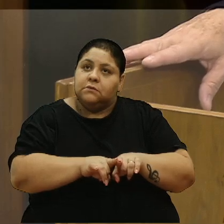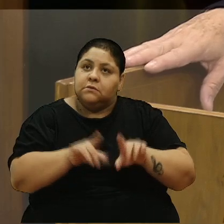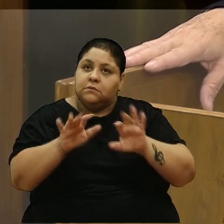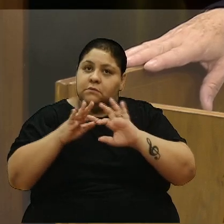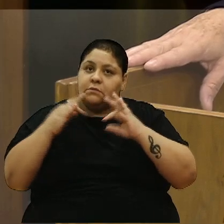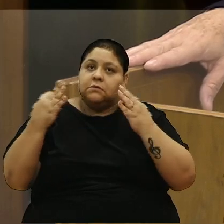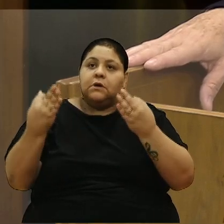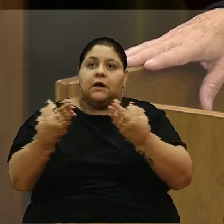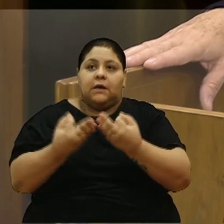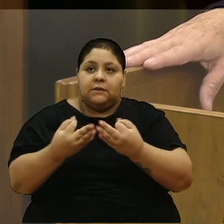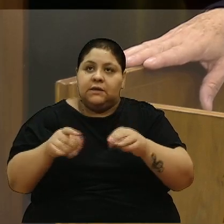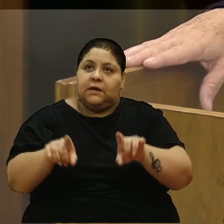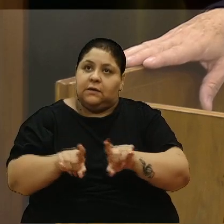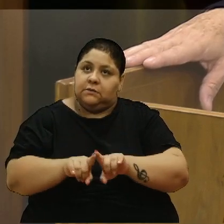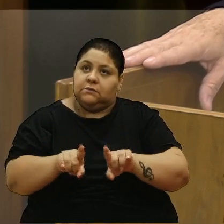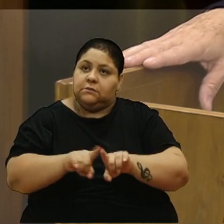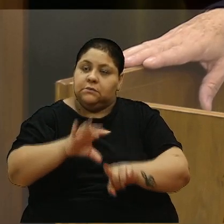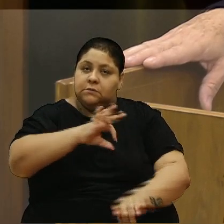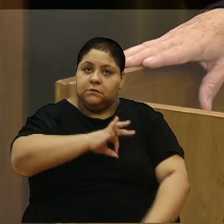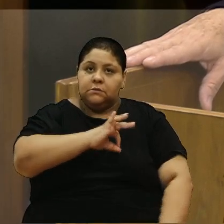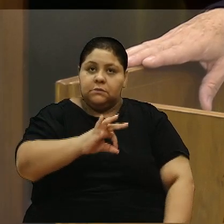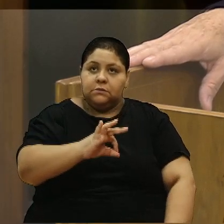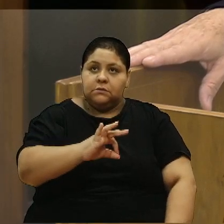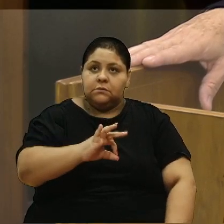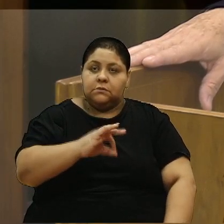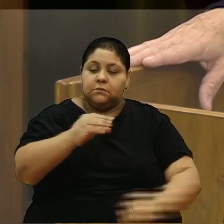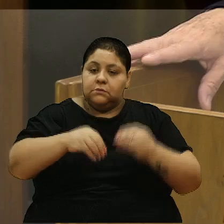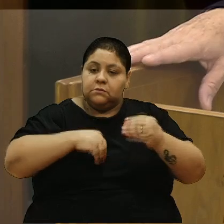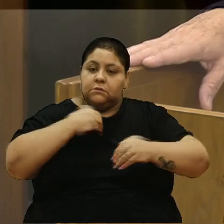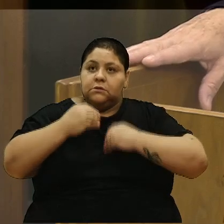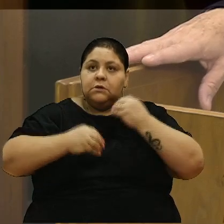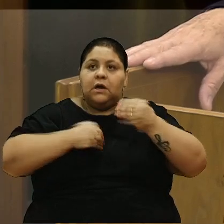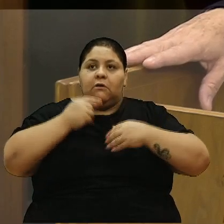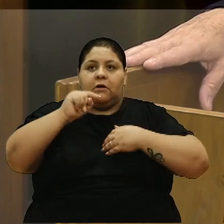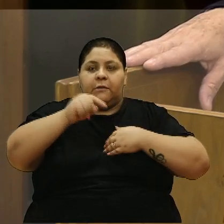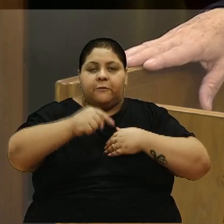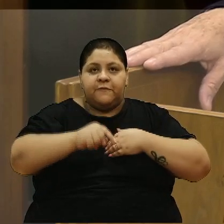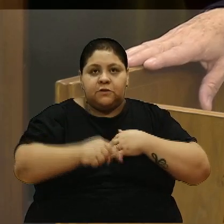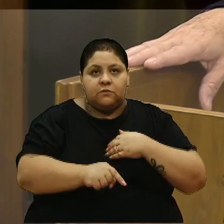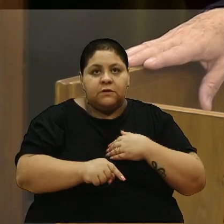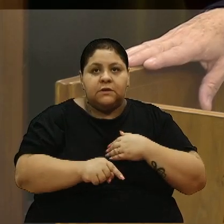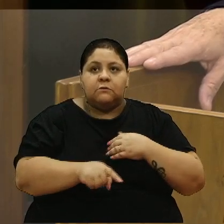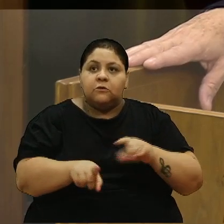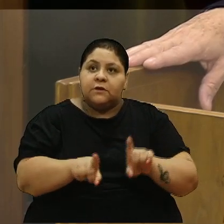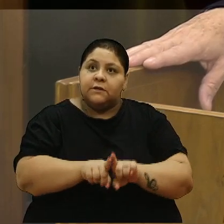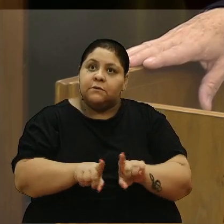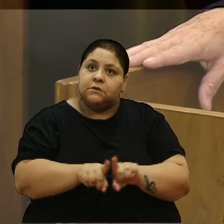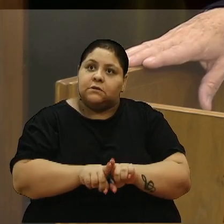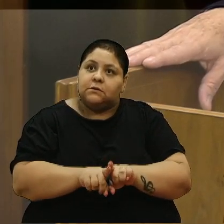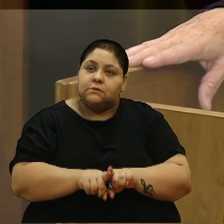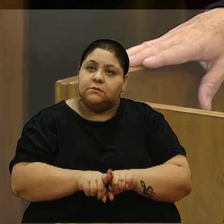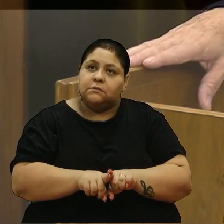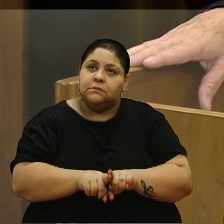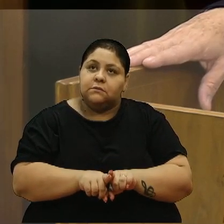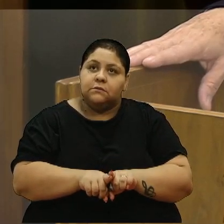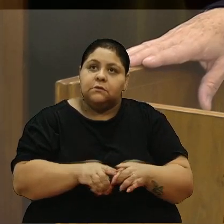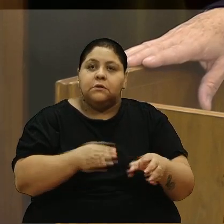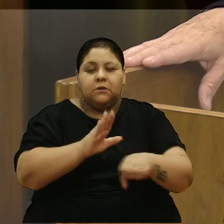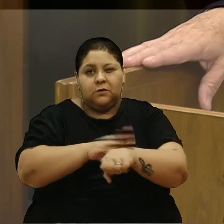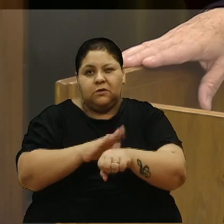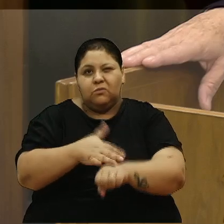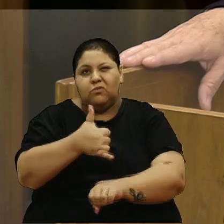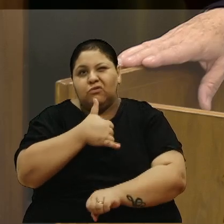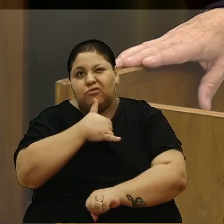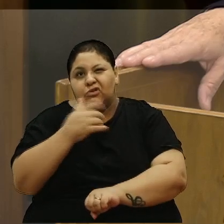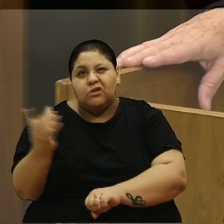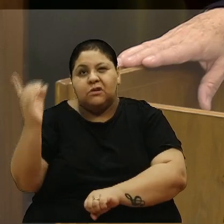família brigadiana pelo ocorrido ontem. Sentimentos profundos. A cidade viveu ontem um dia muito triste, um dia de